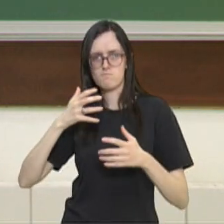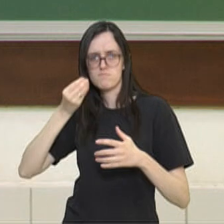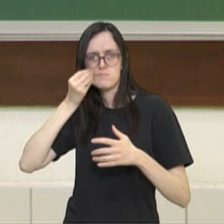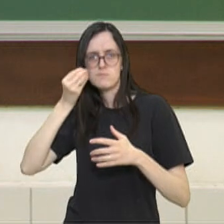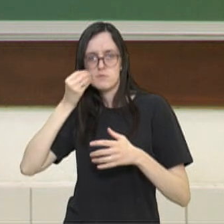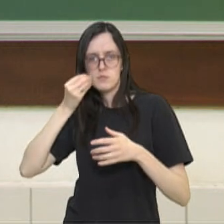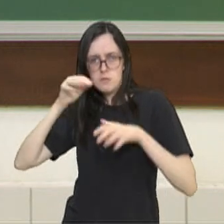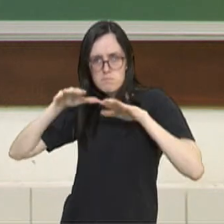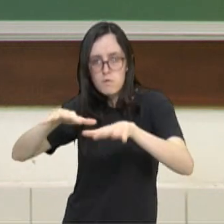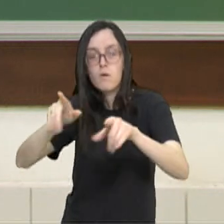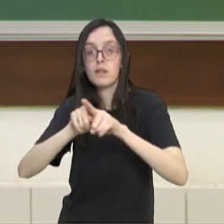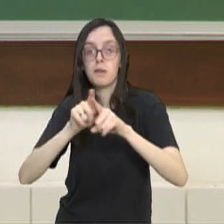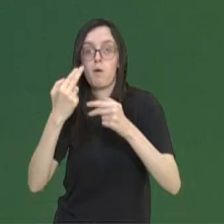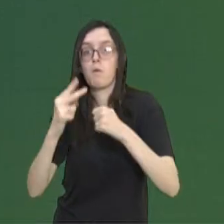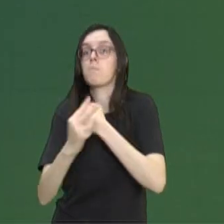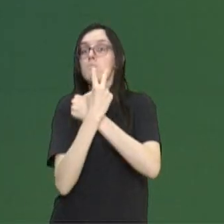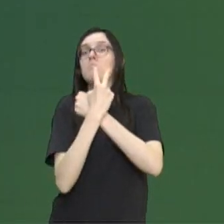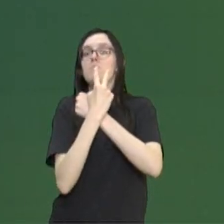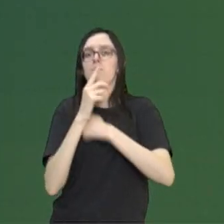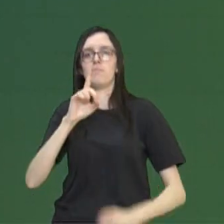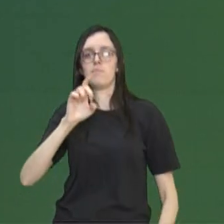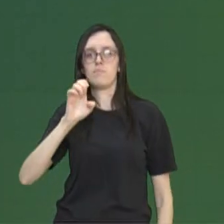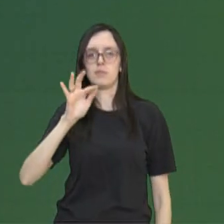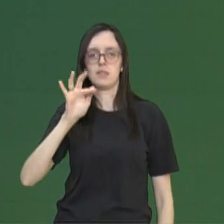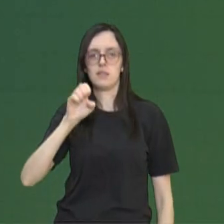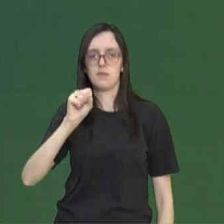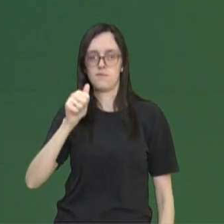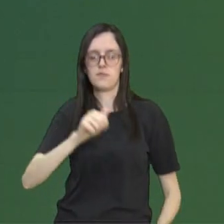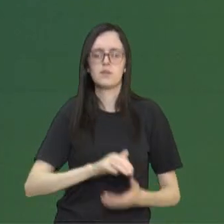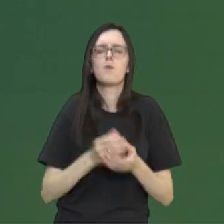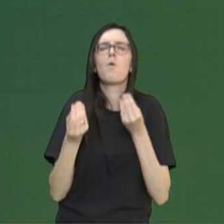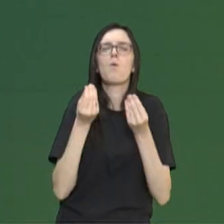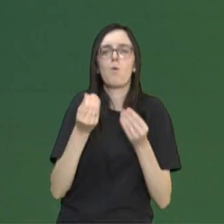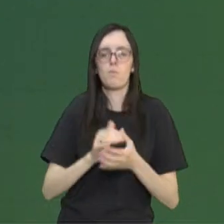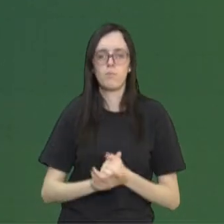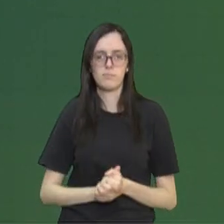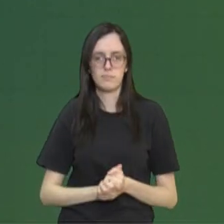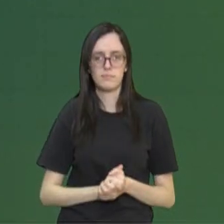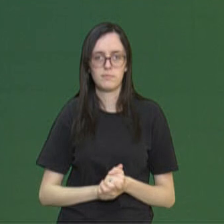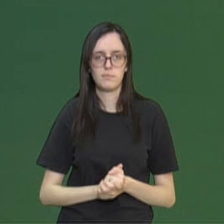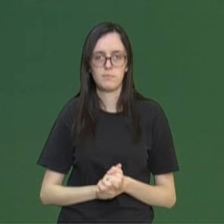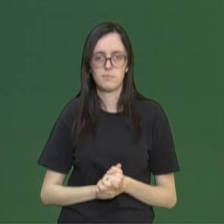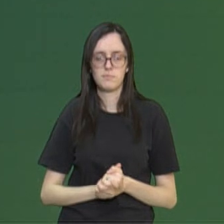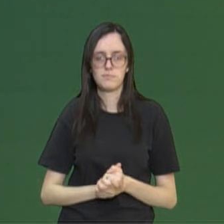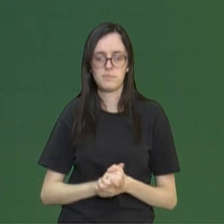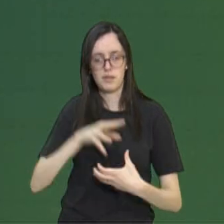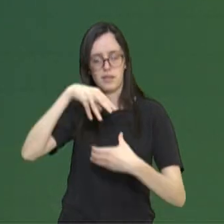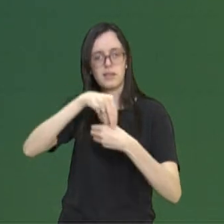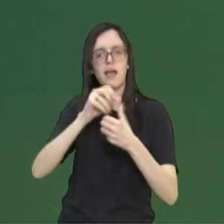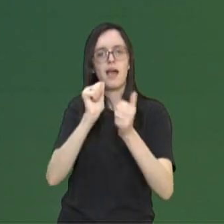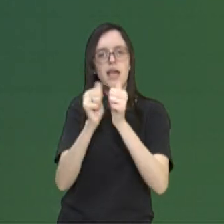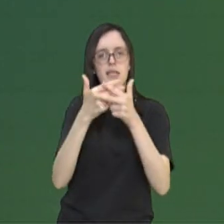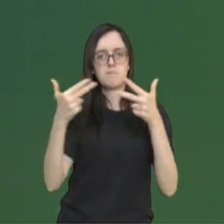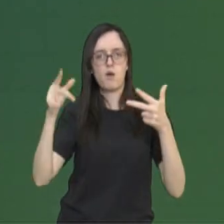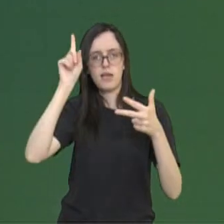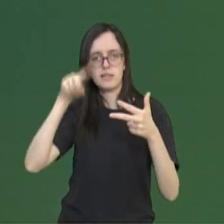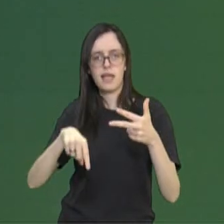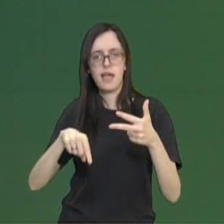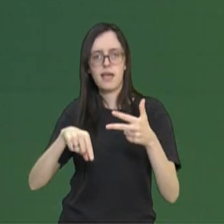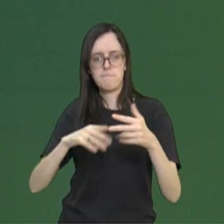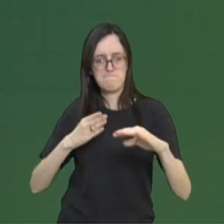a defesa, porque se só atacarmos, né, aí não tem como o jogo acontecer. Então, se temos o